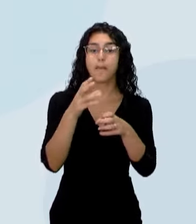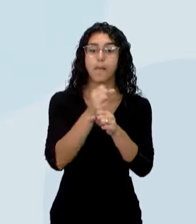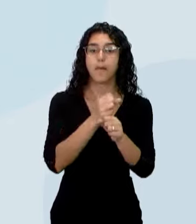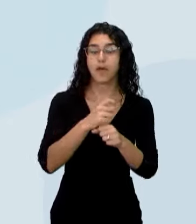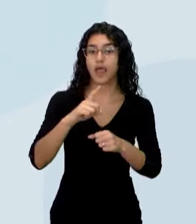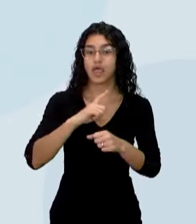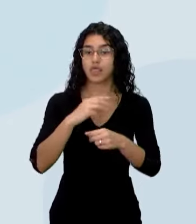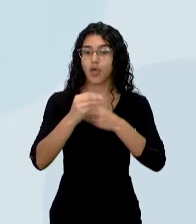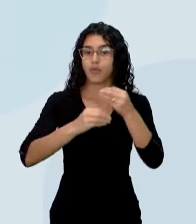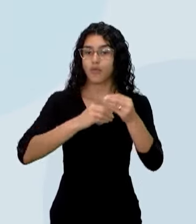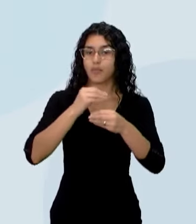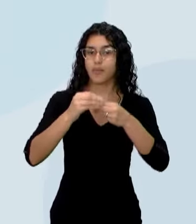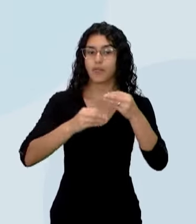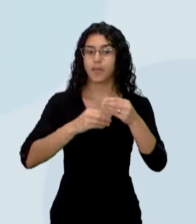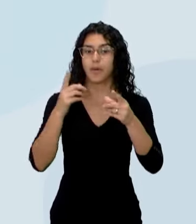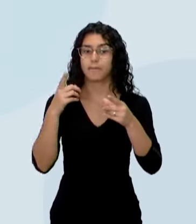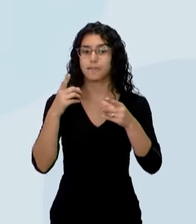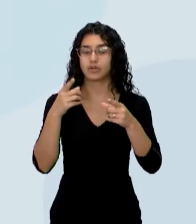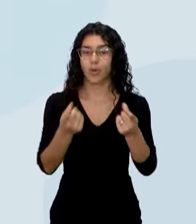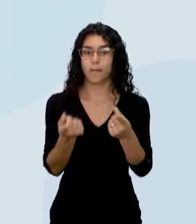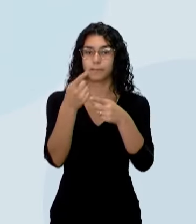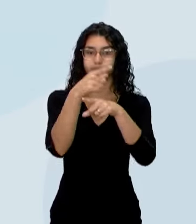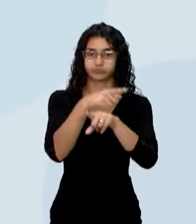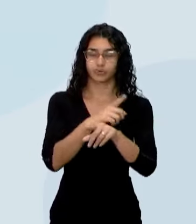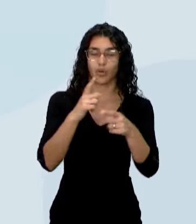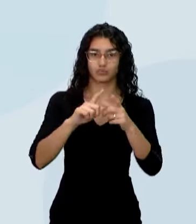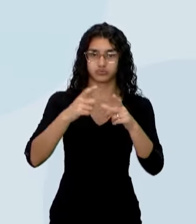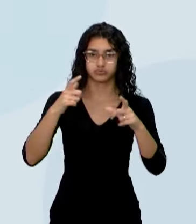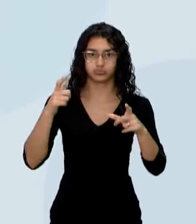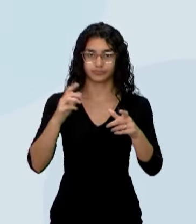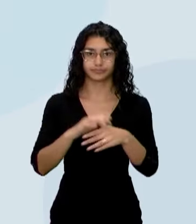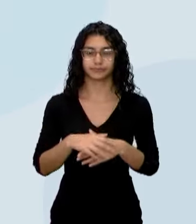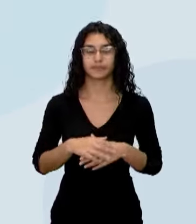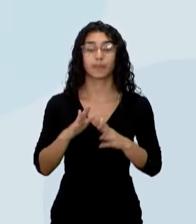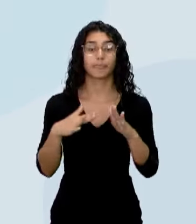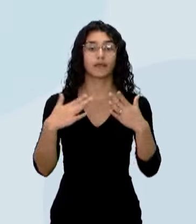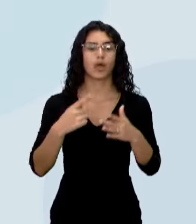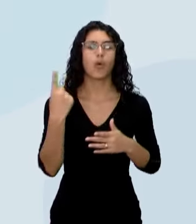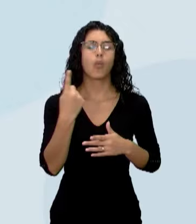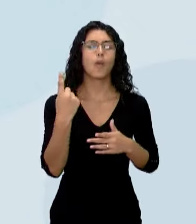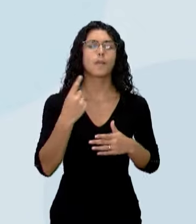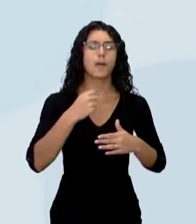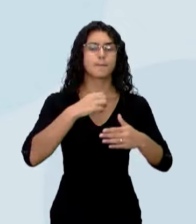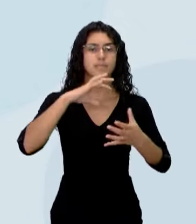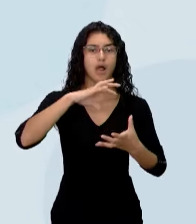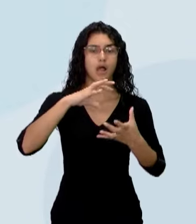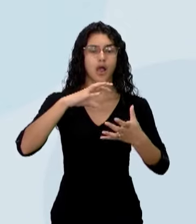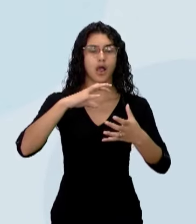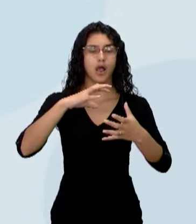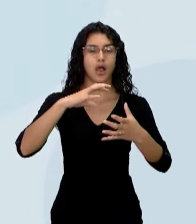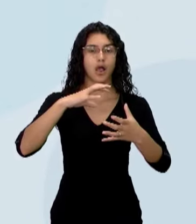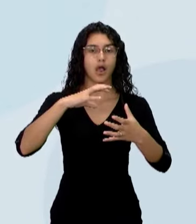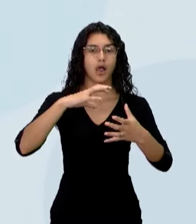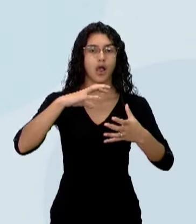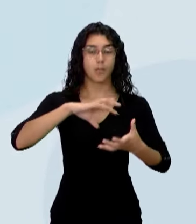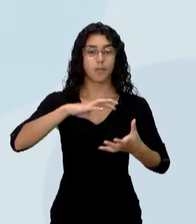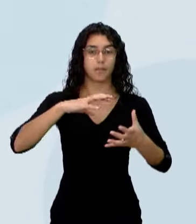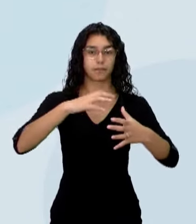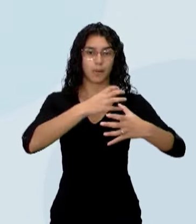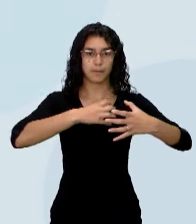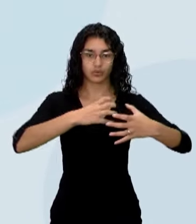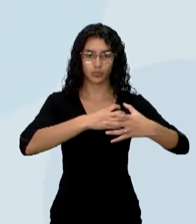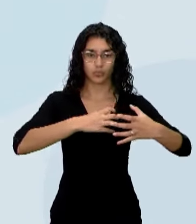variação proporcional direta ou inversa entre grandezas. Legal. Então, uma indústria automotiva com 220